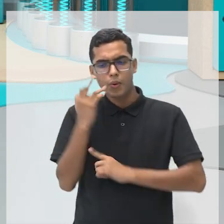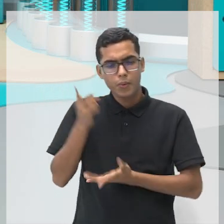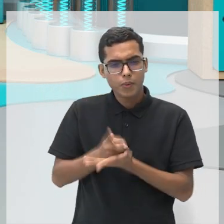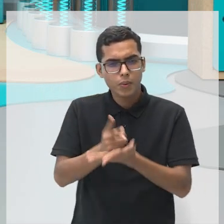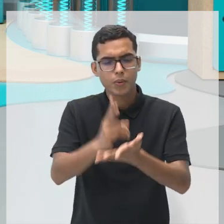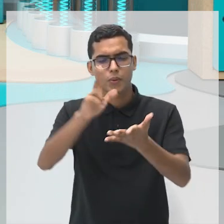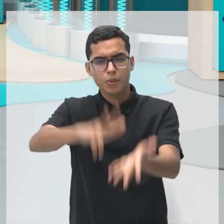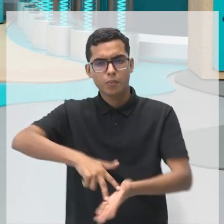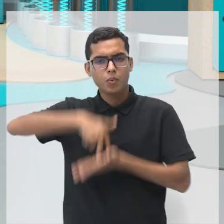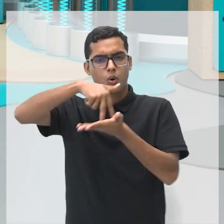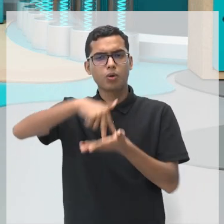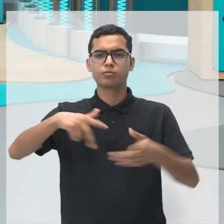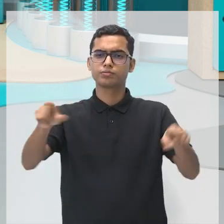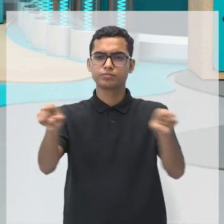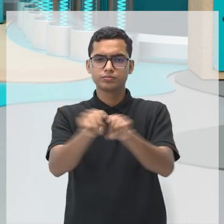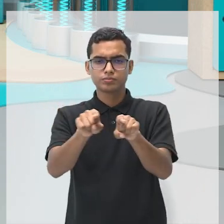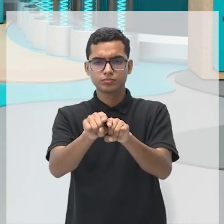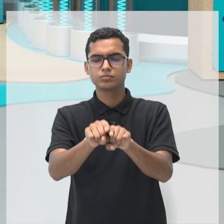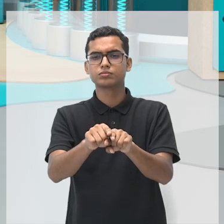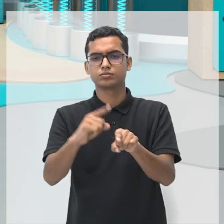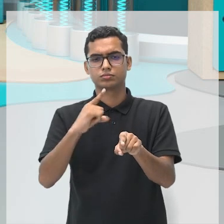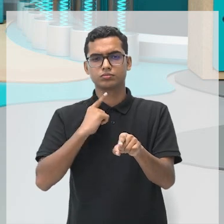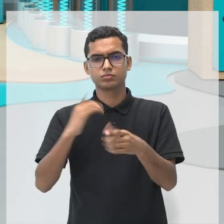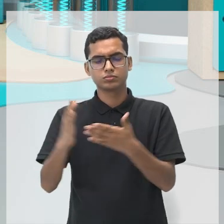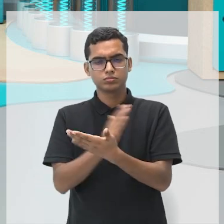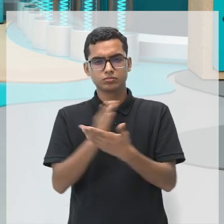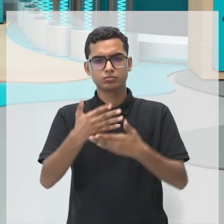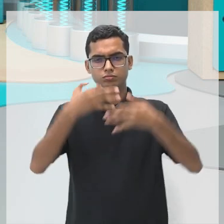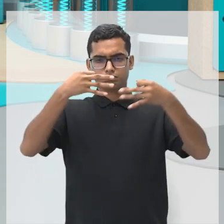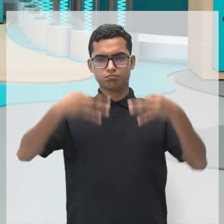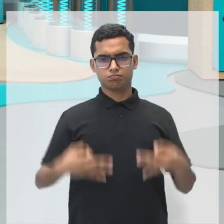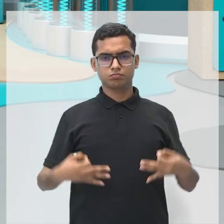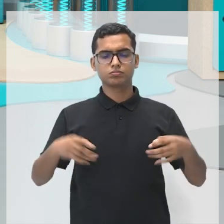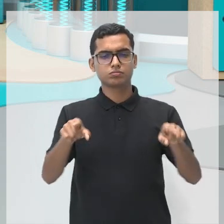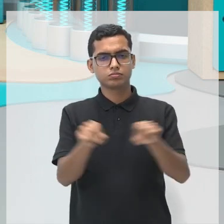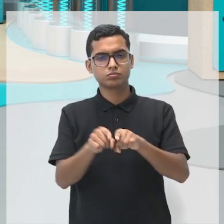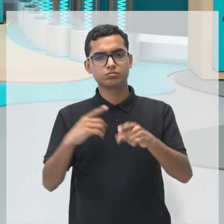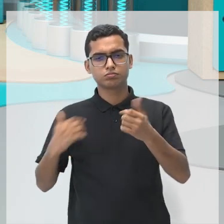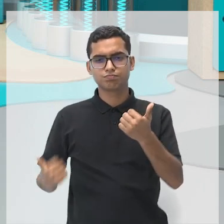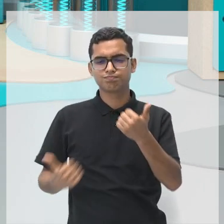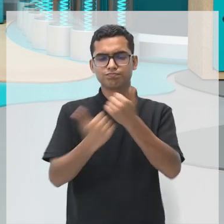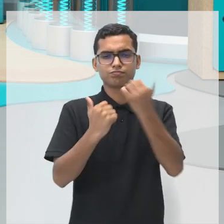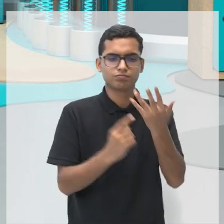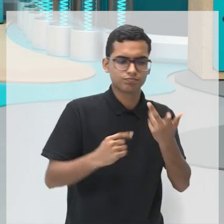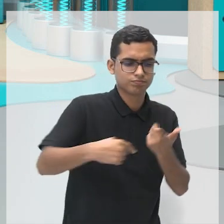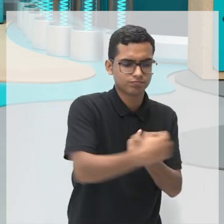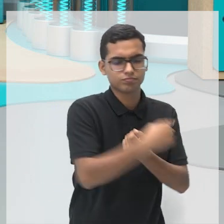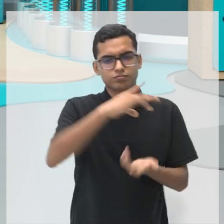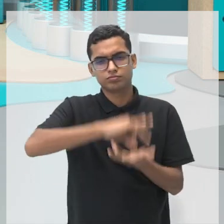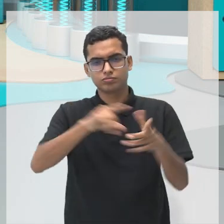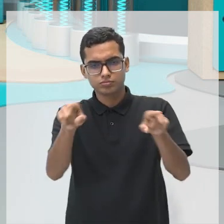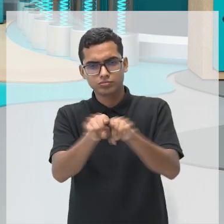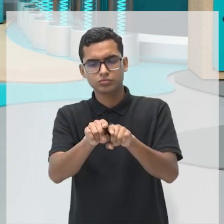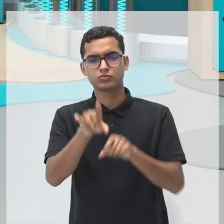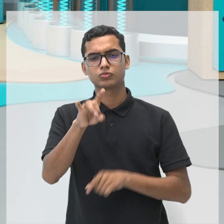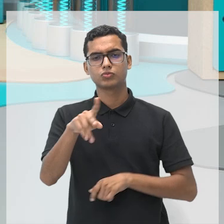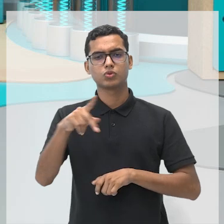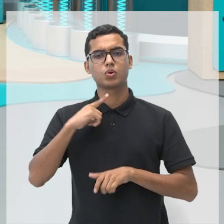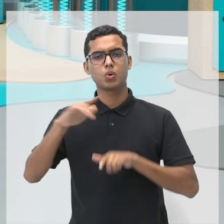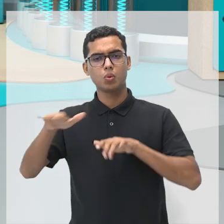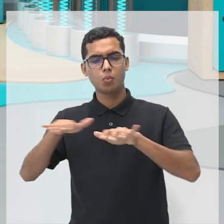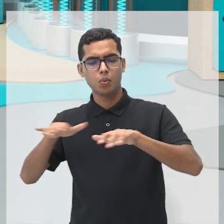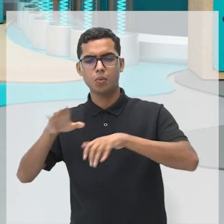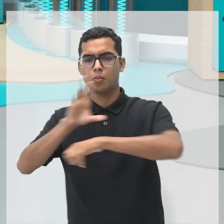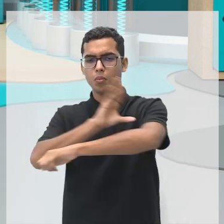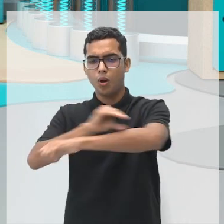manter em pé, a manter determinadas posturas, ele vai auxiliar em diversos sistemas, além de só o locomotor, né?